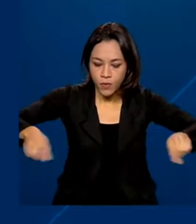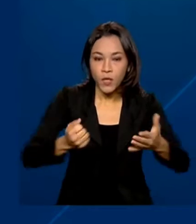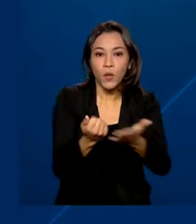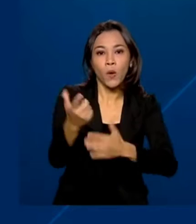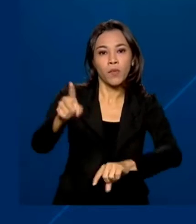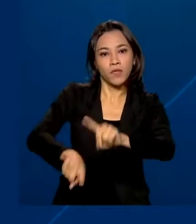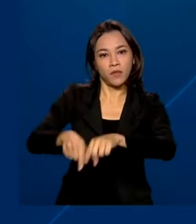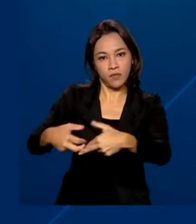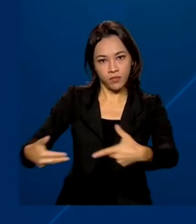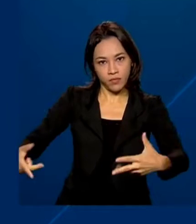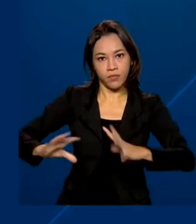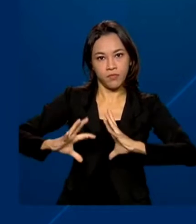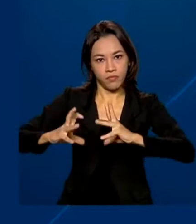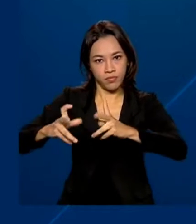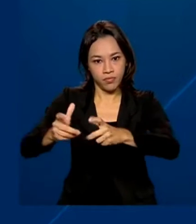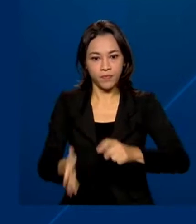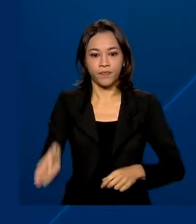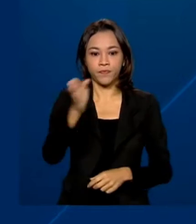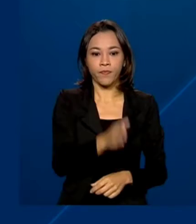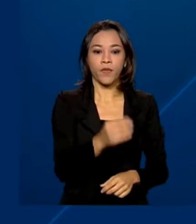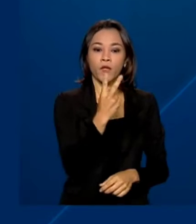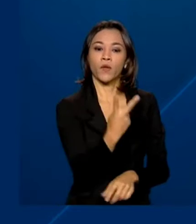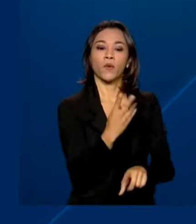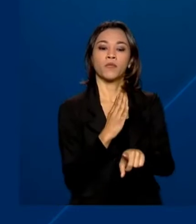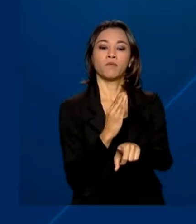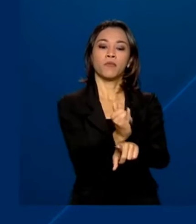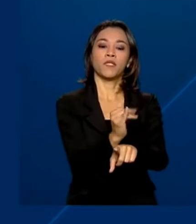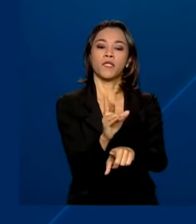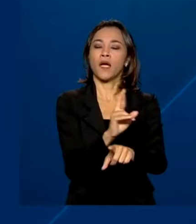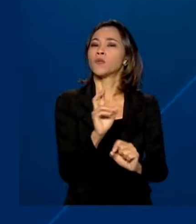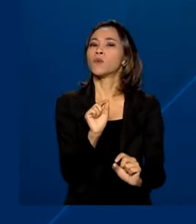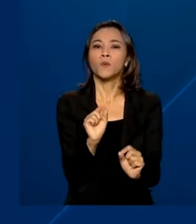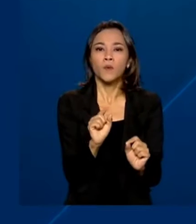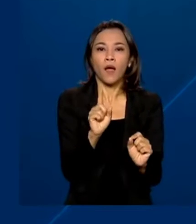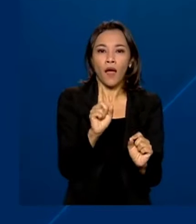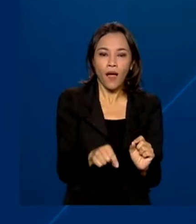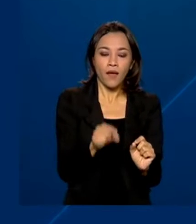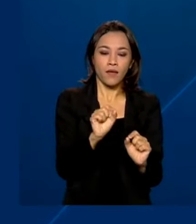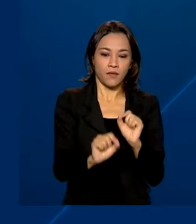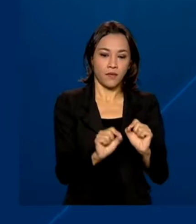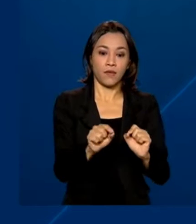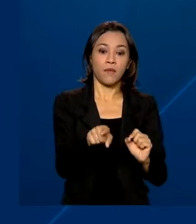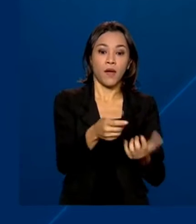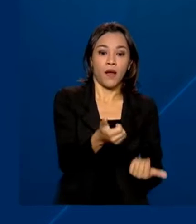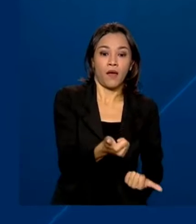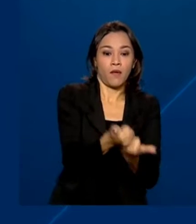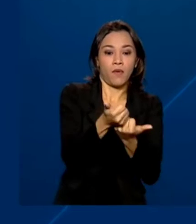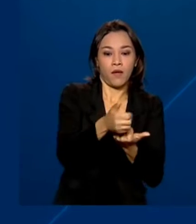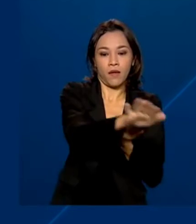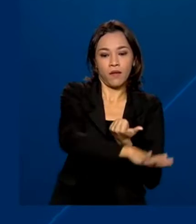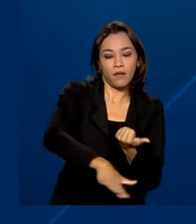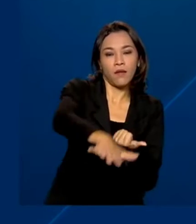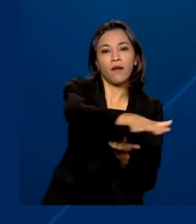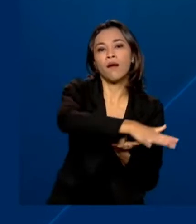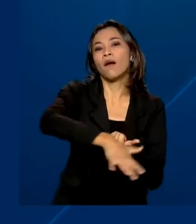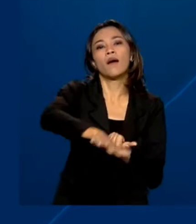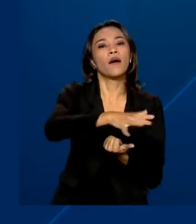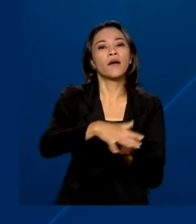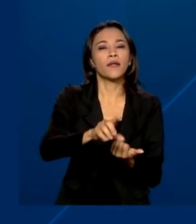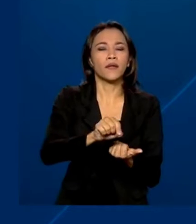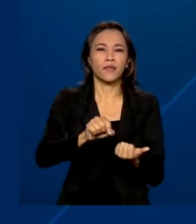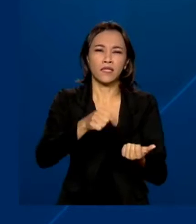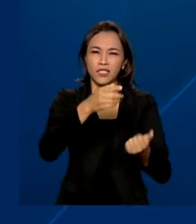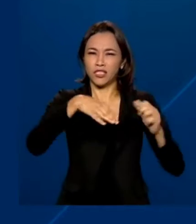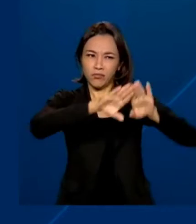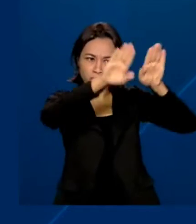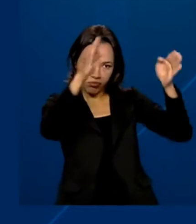R$ 2 bilhões serão disponibilizados para financiar a modernização e aquisição de silos e